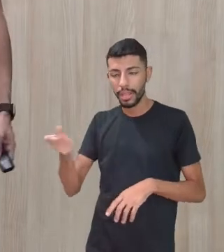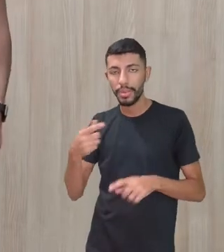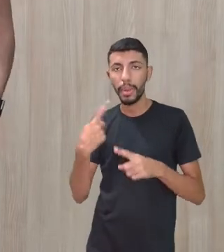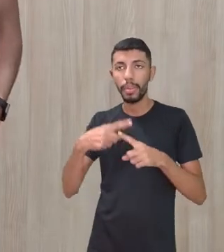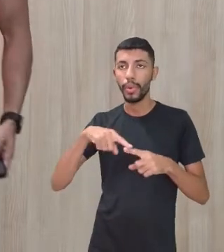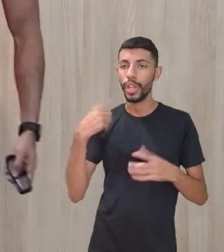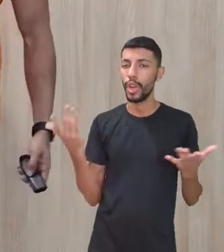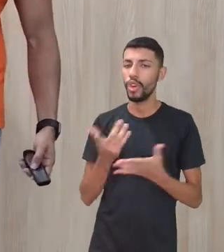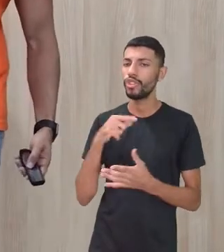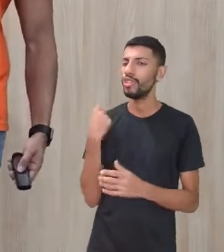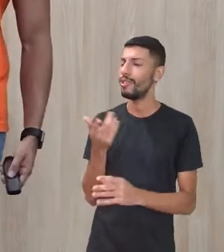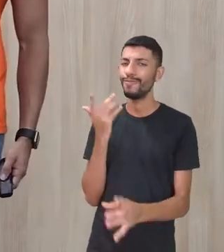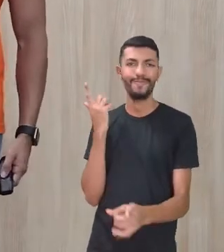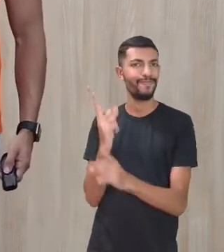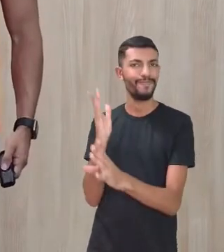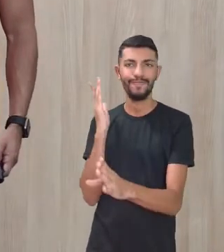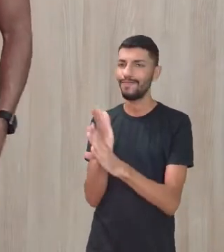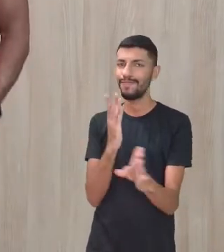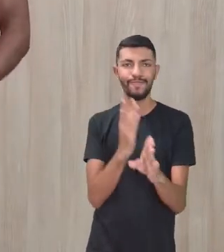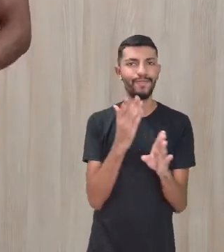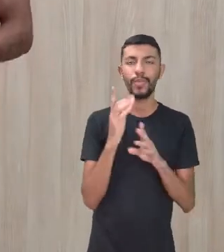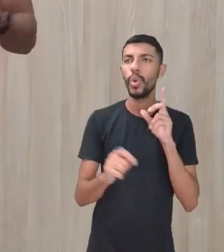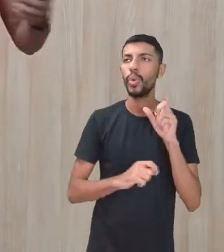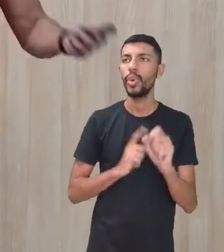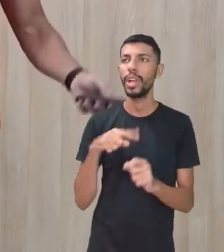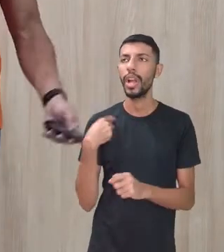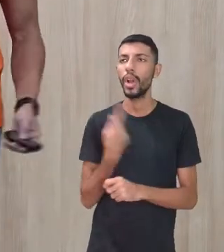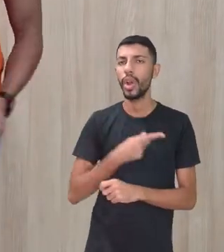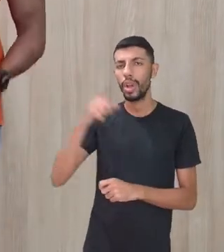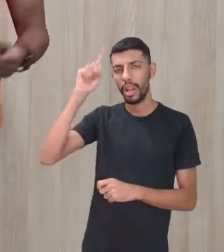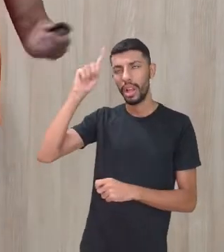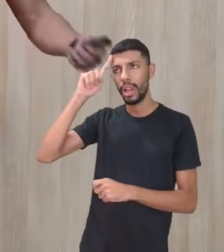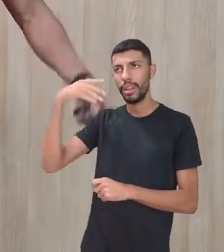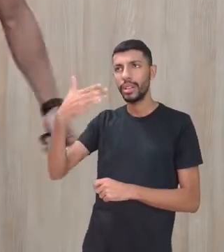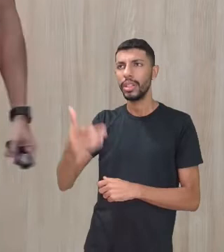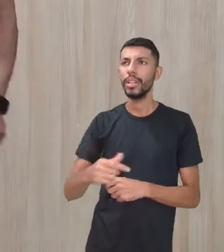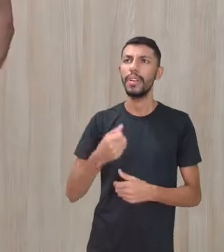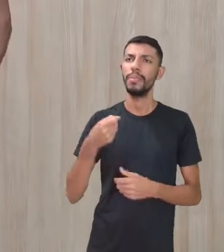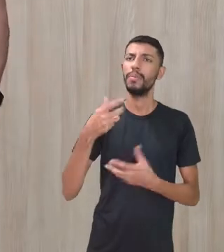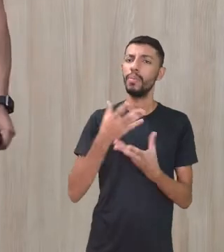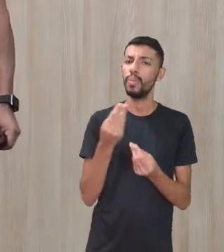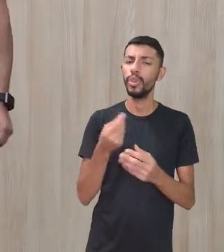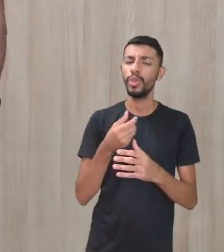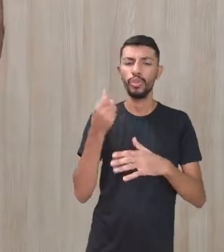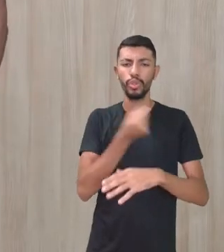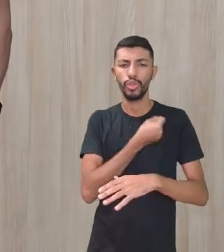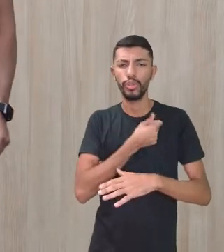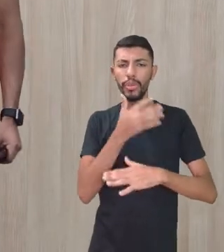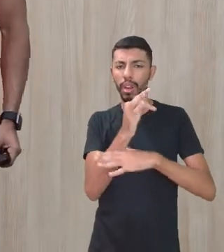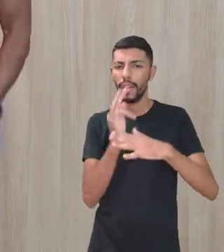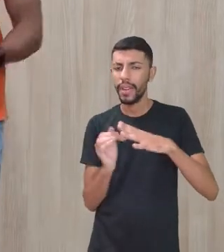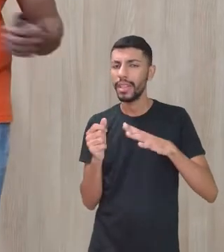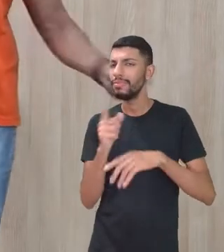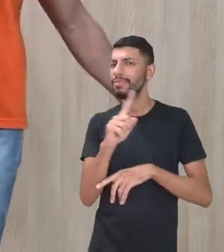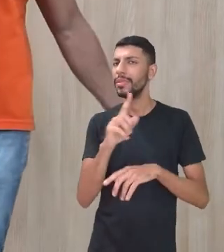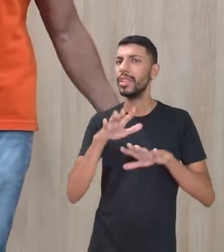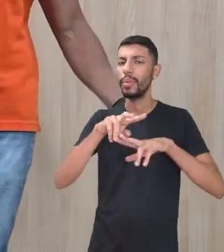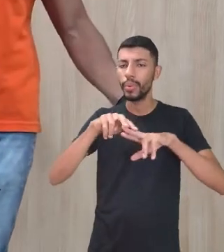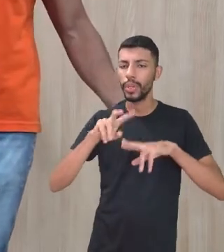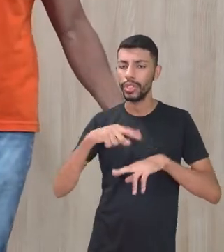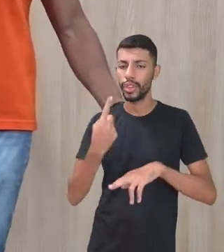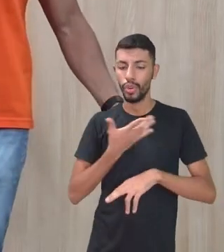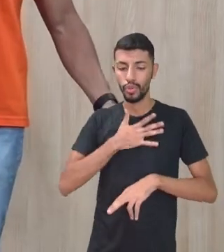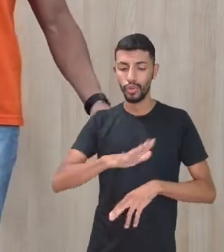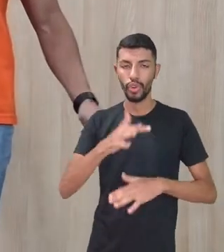encontra hoje em dia, certo? No nosso dia a dia, muitos números fracionários. É por isso que a gente não gosta de fração,